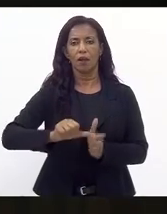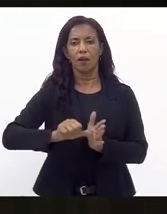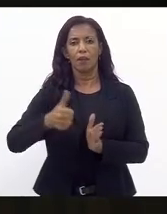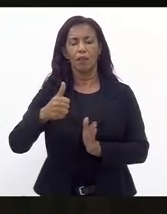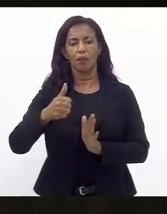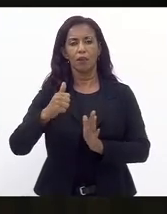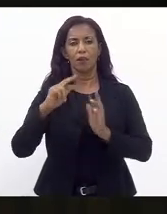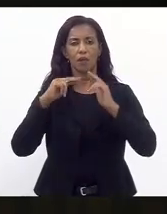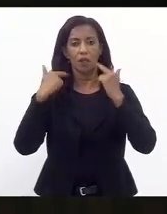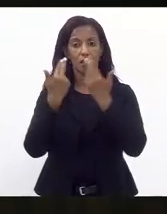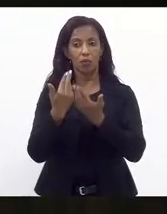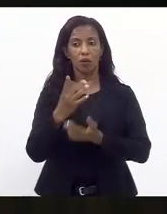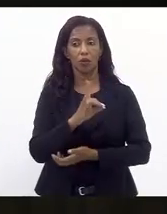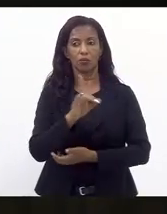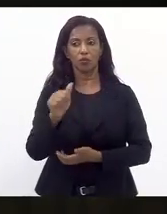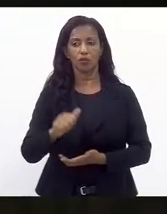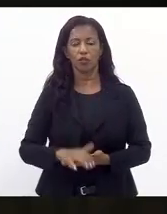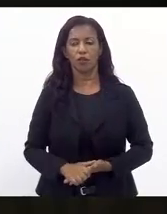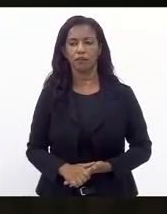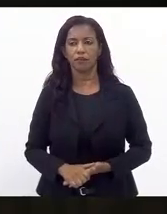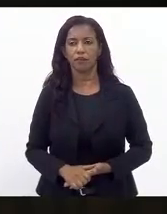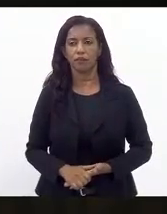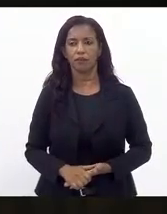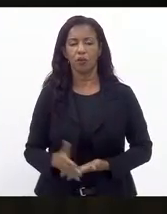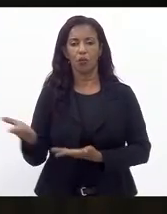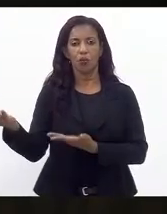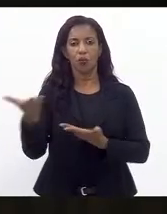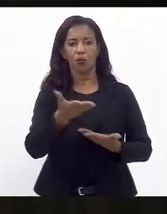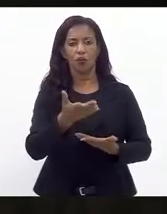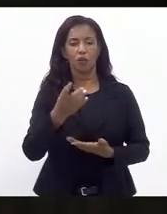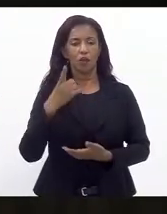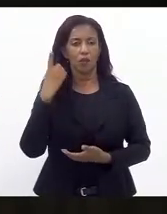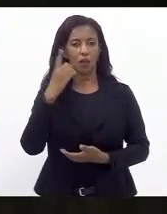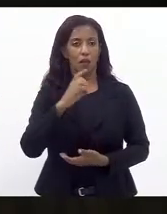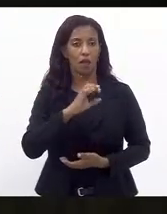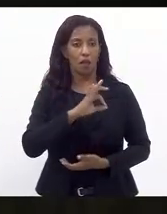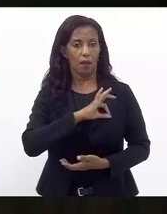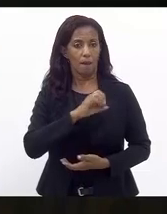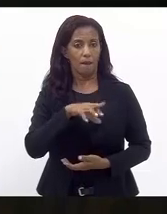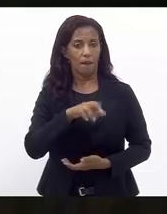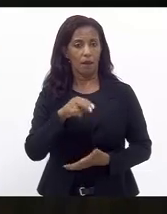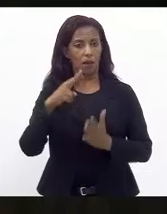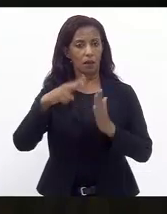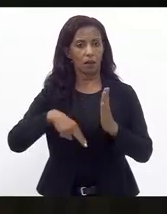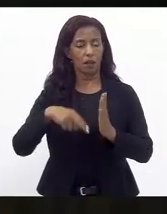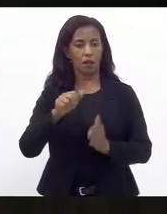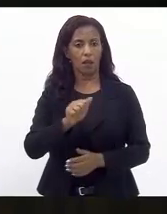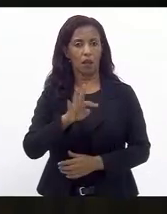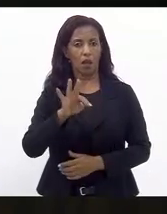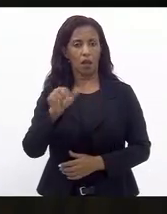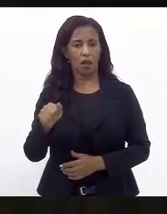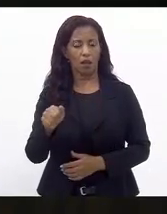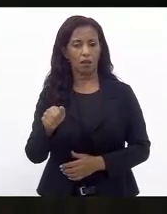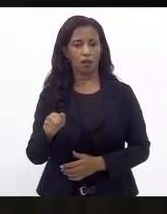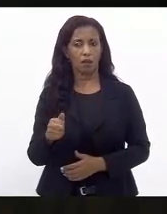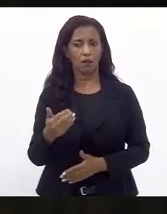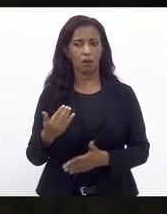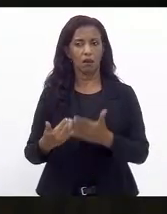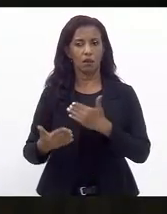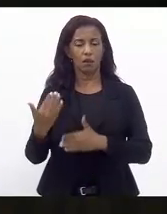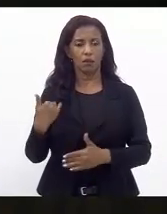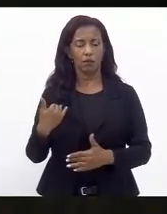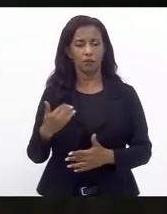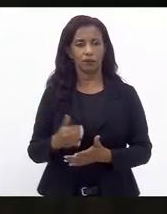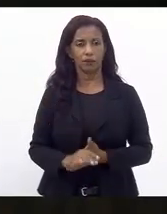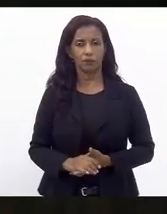primeira sessão extraordinária do dia a presidência convida a deputada Martha Rocha fazer a leitura da ata da sessão